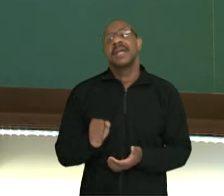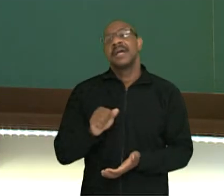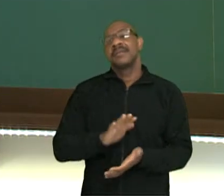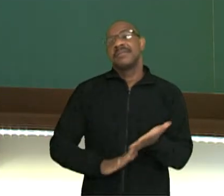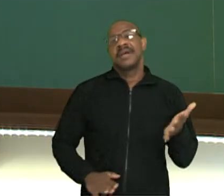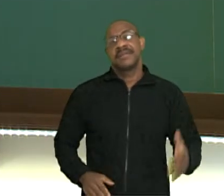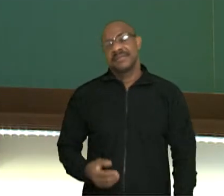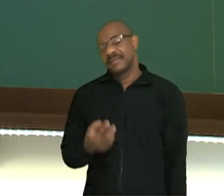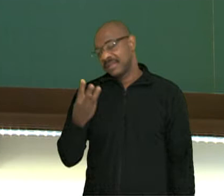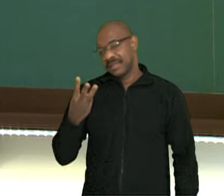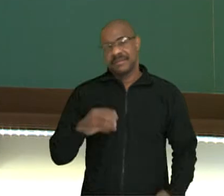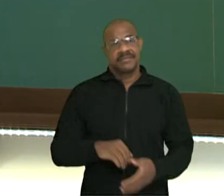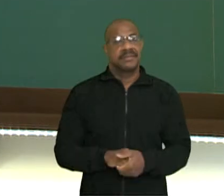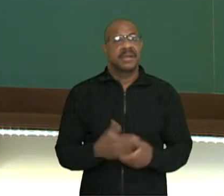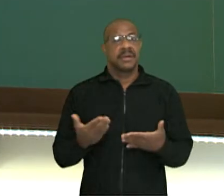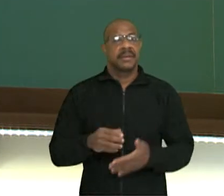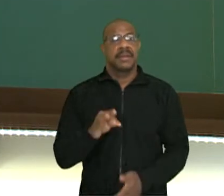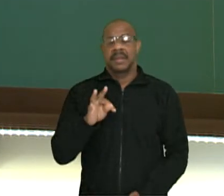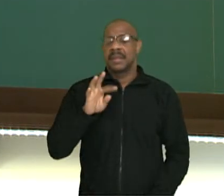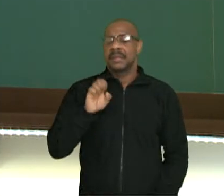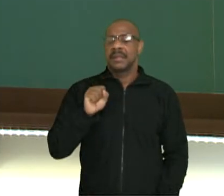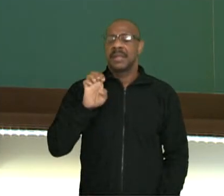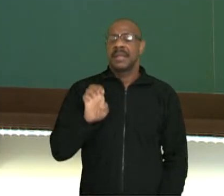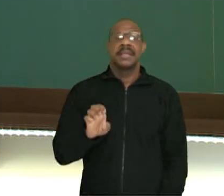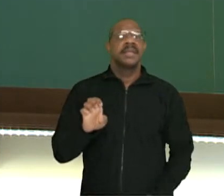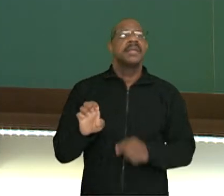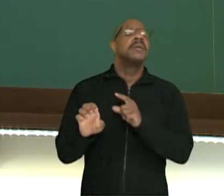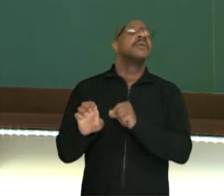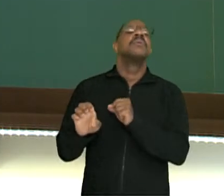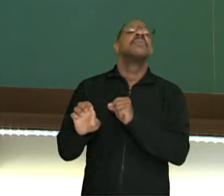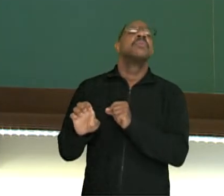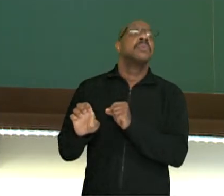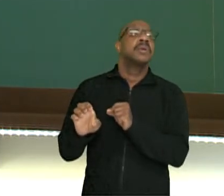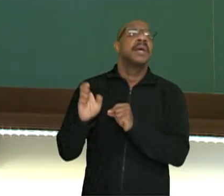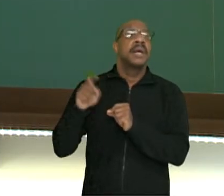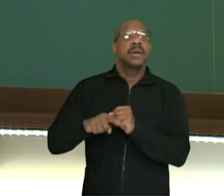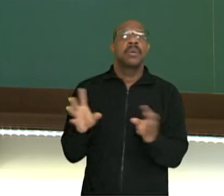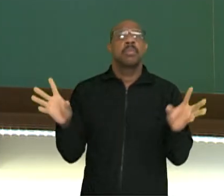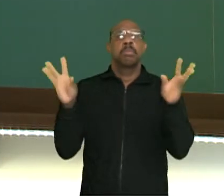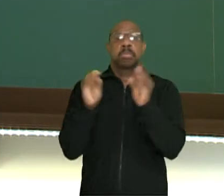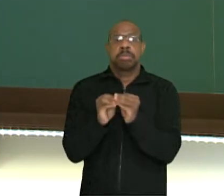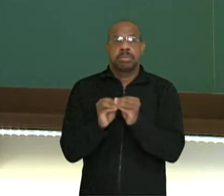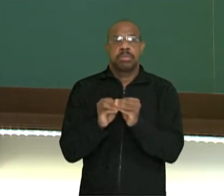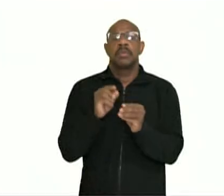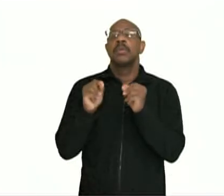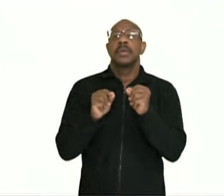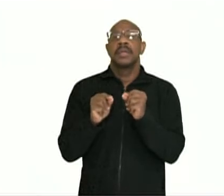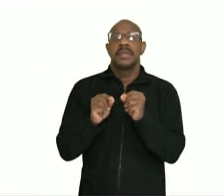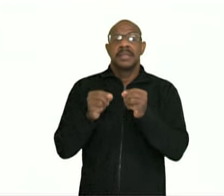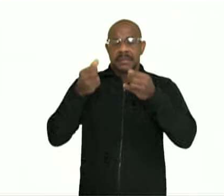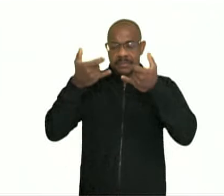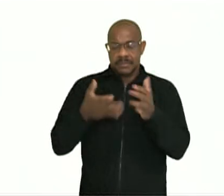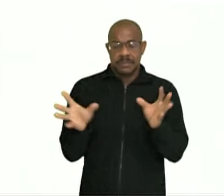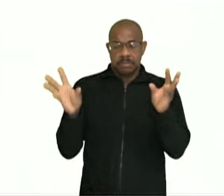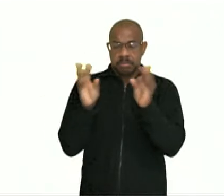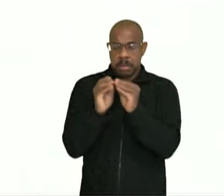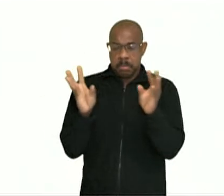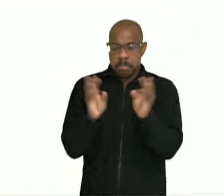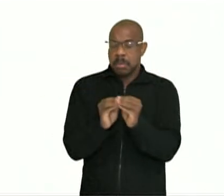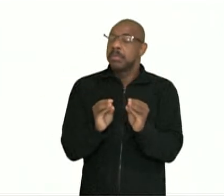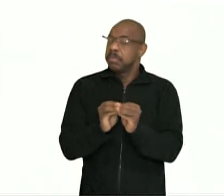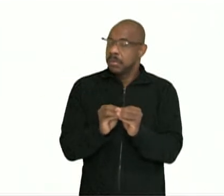Atividade 3 é sobre a tese. Então, a tese é uma síntese do ponto de vista defendido em um texto de